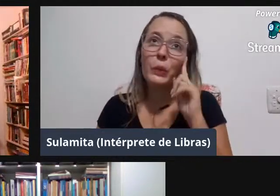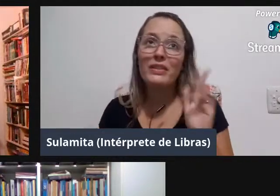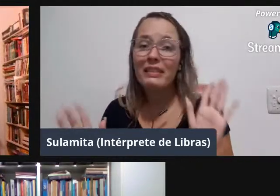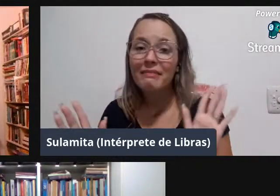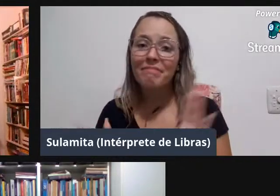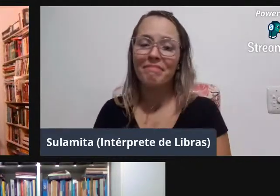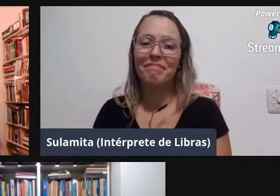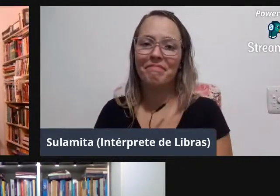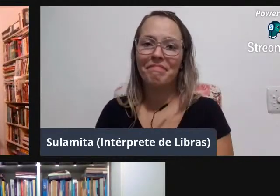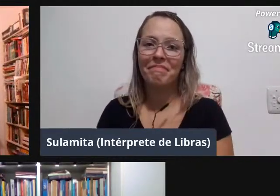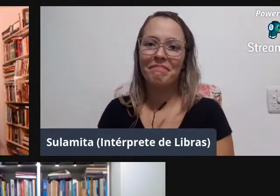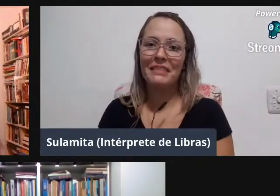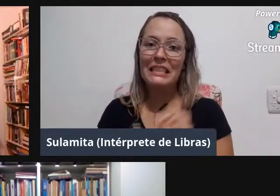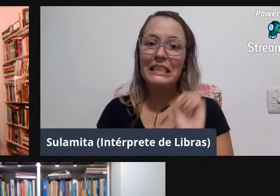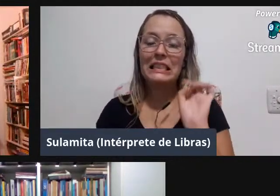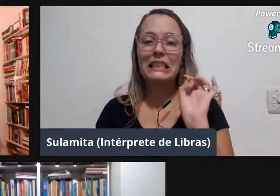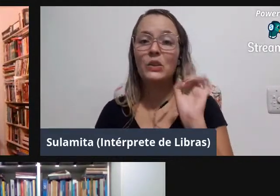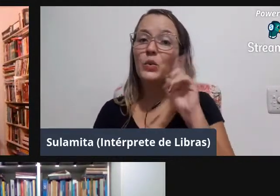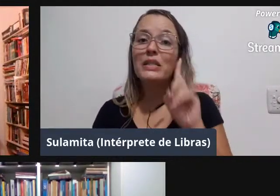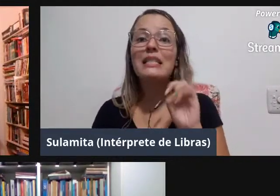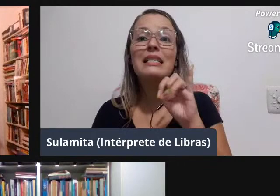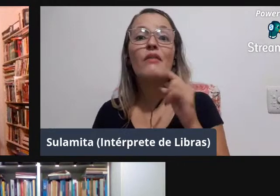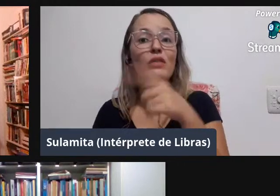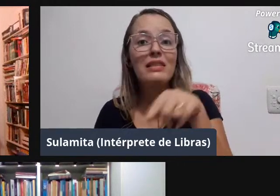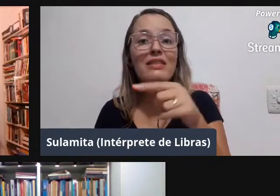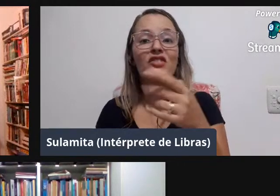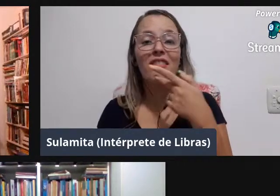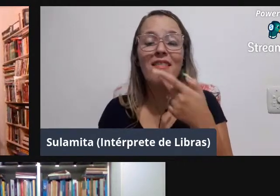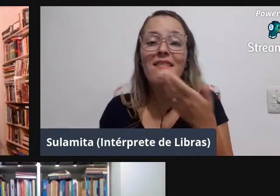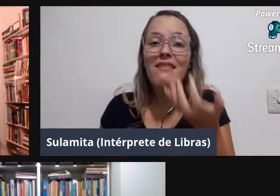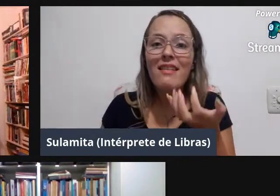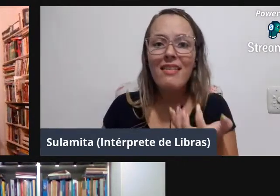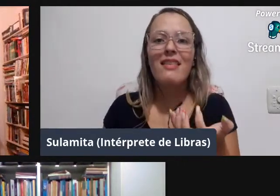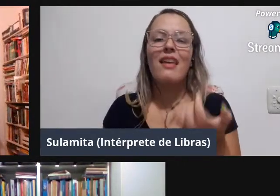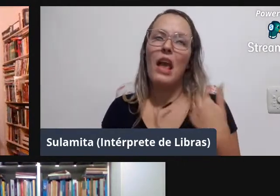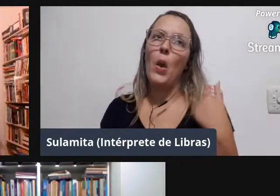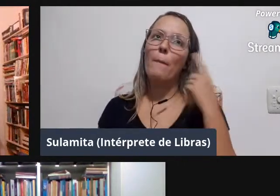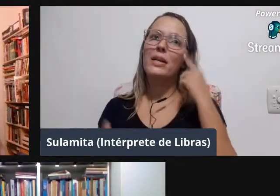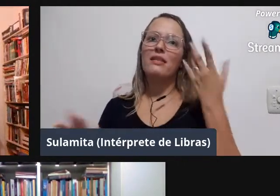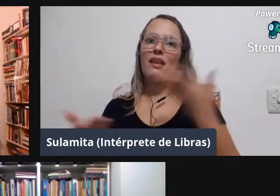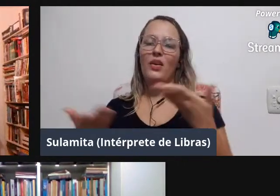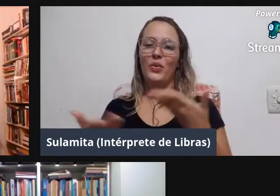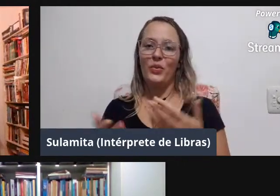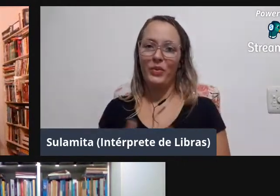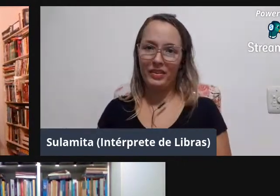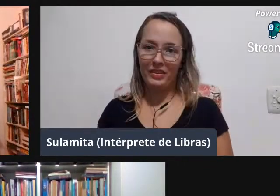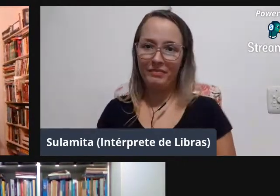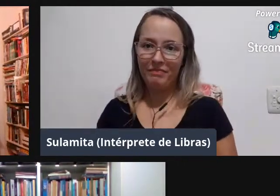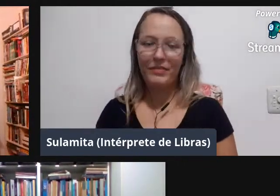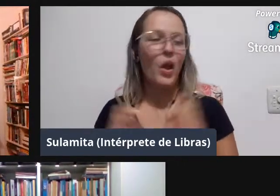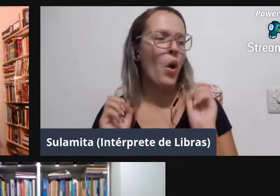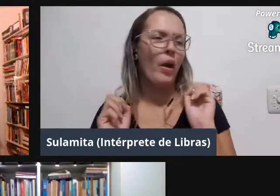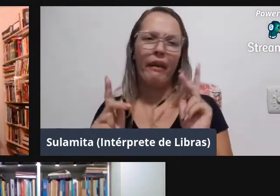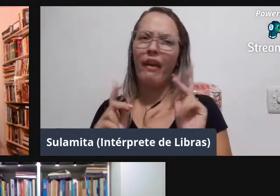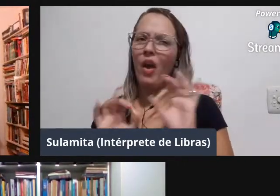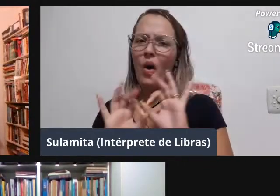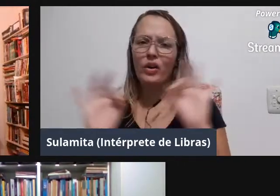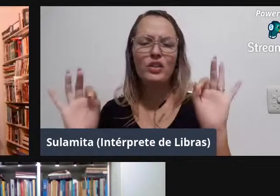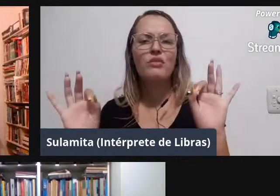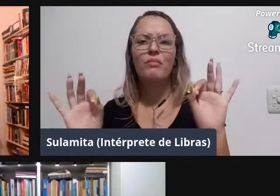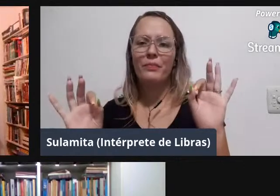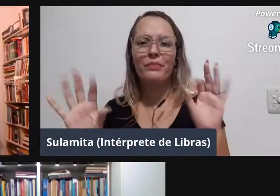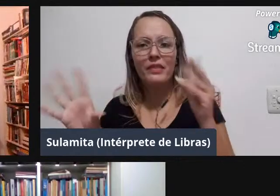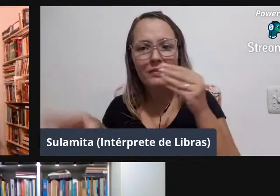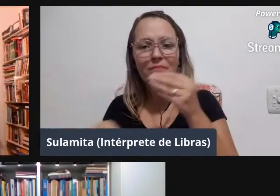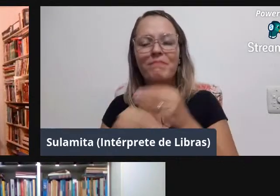Não sei se é isso que você queria que eu falasse mais um pouco, mas foi o que eu pensei. Não, tá ótimo. Acho que uma vez mais a Súria